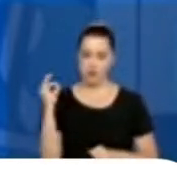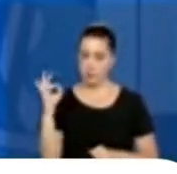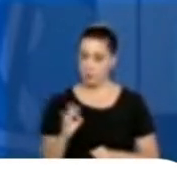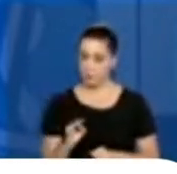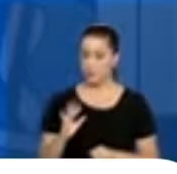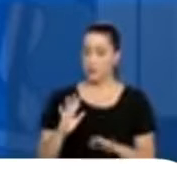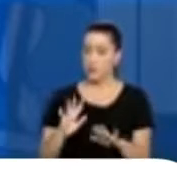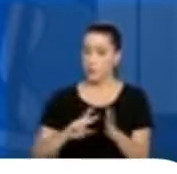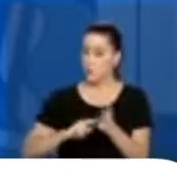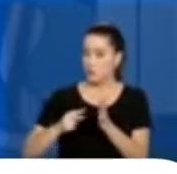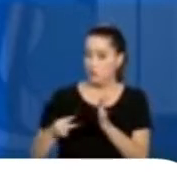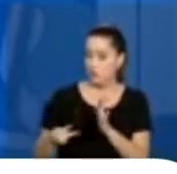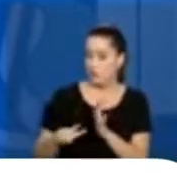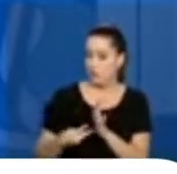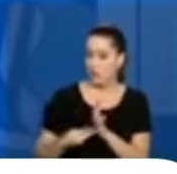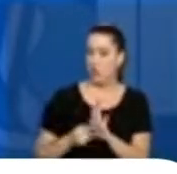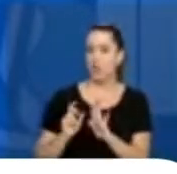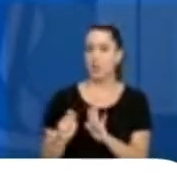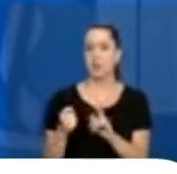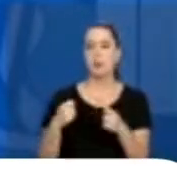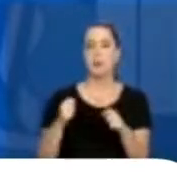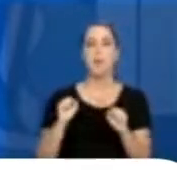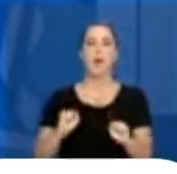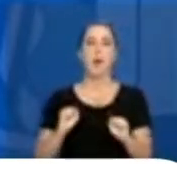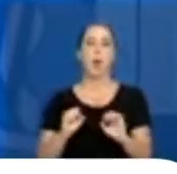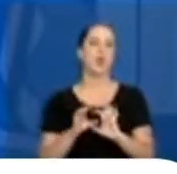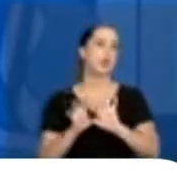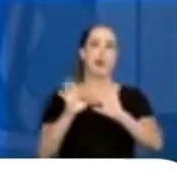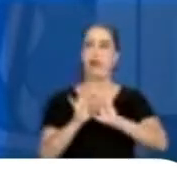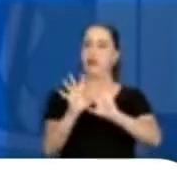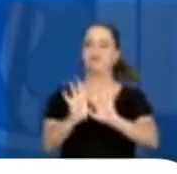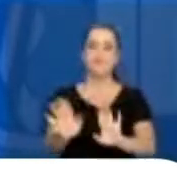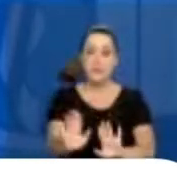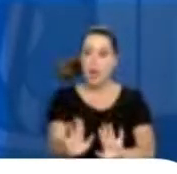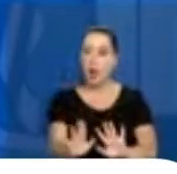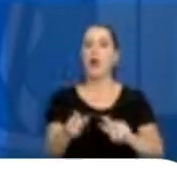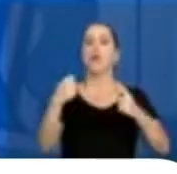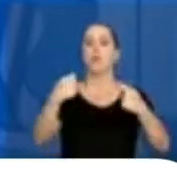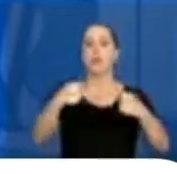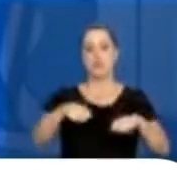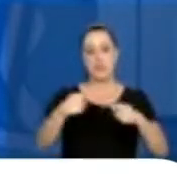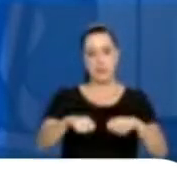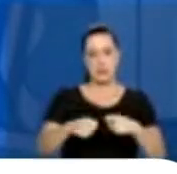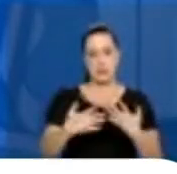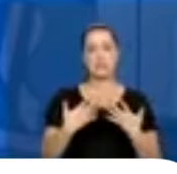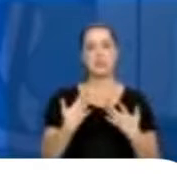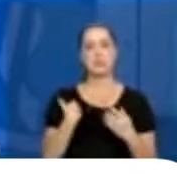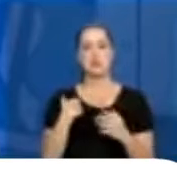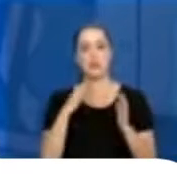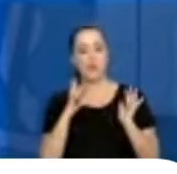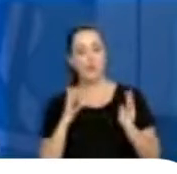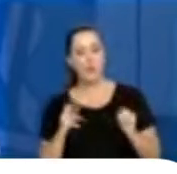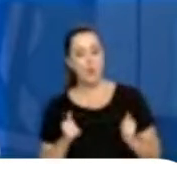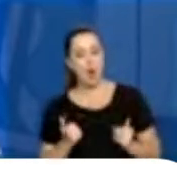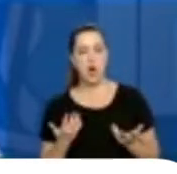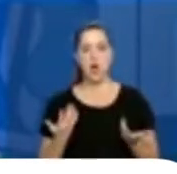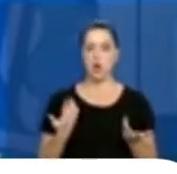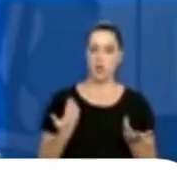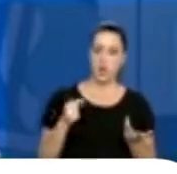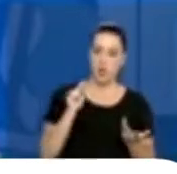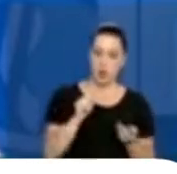que fazer nenhuma medida. Ele pode e deve investir na higienização, ele